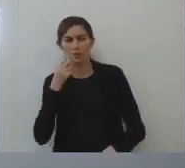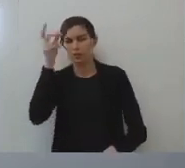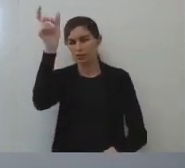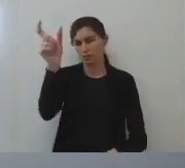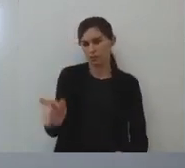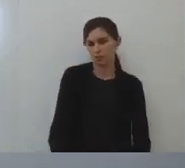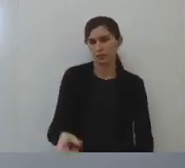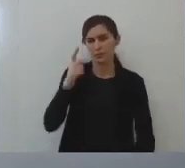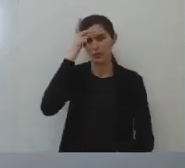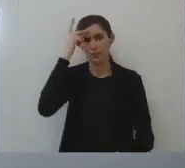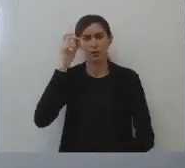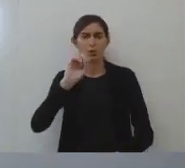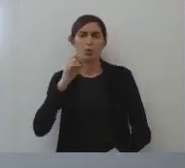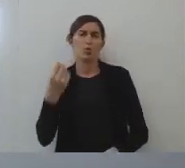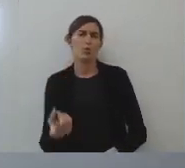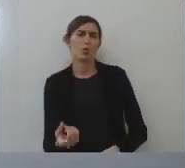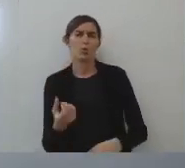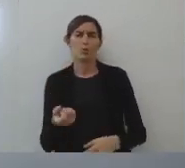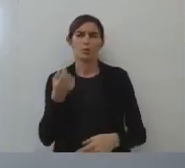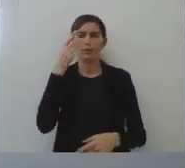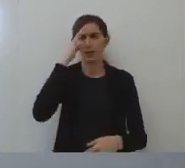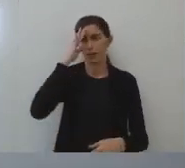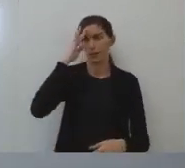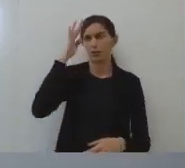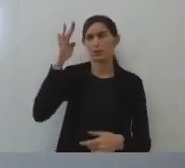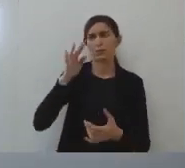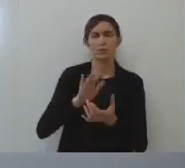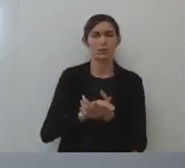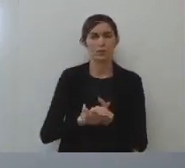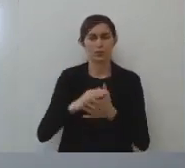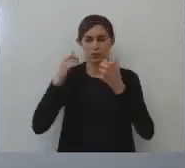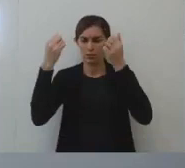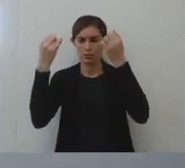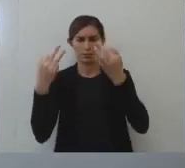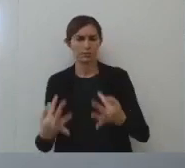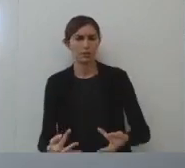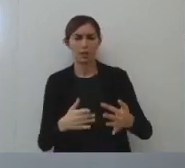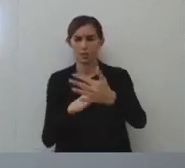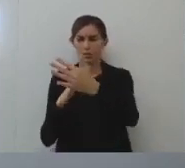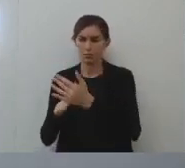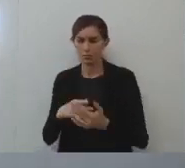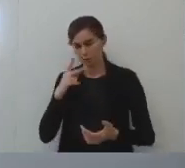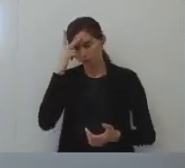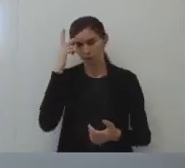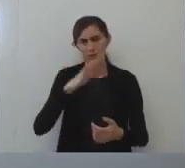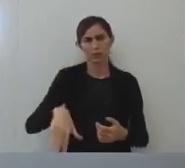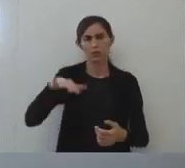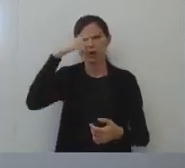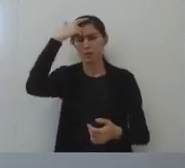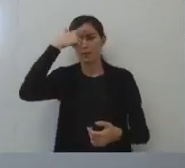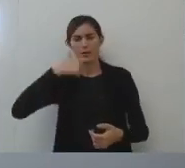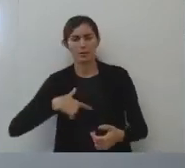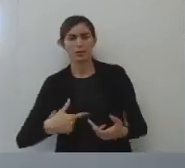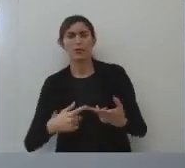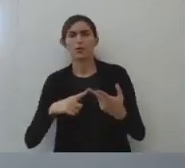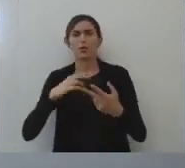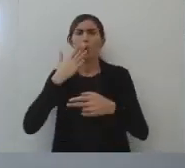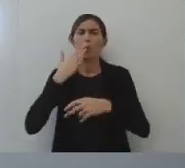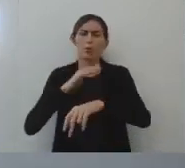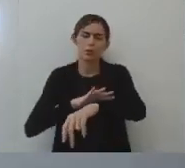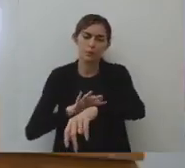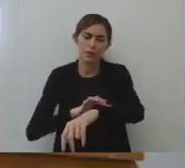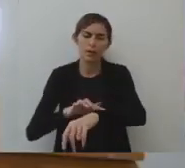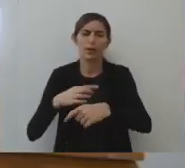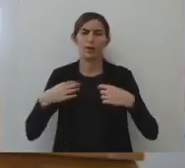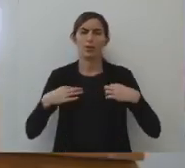alguém. Estereótipo é usado principalmente para definir e limitar pessoas quanto à aparência, cor da pele, tipo